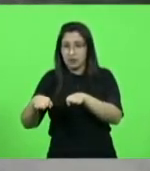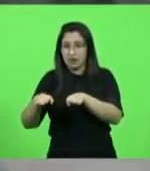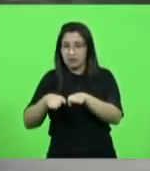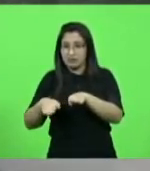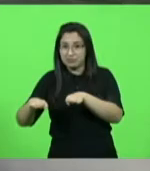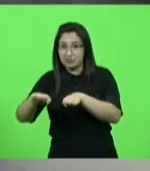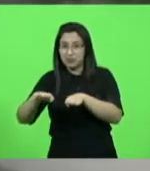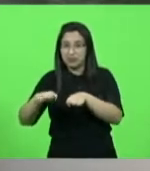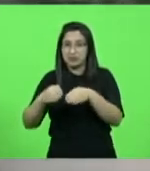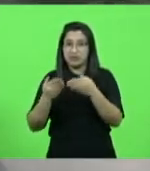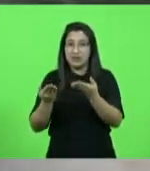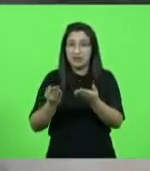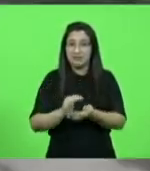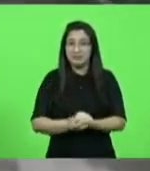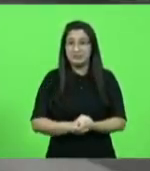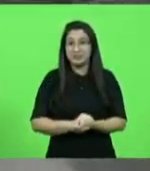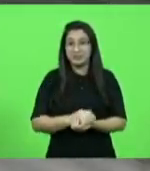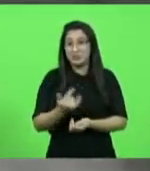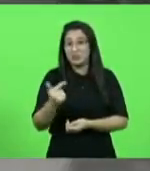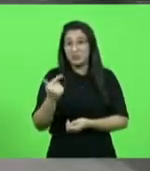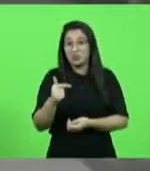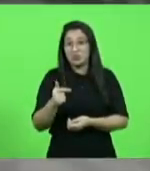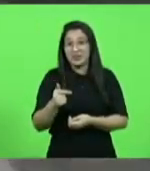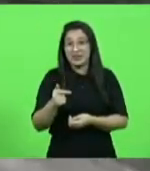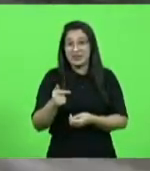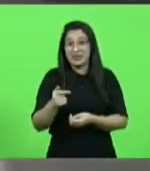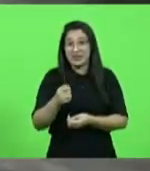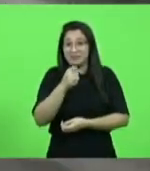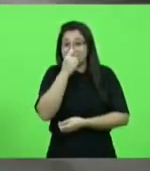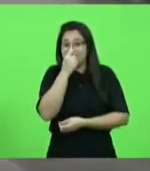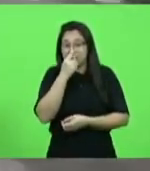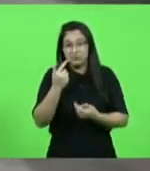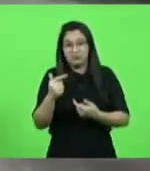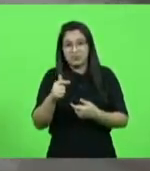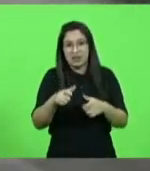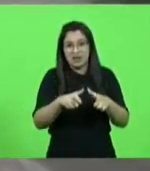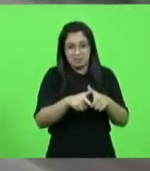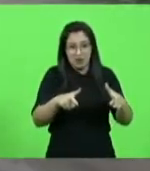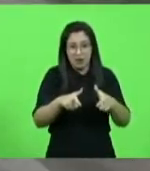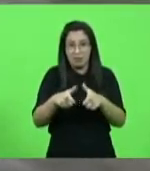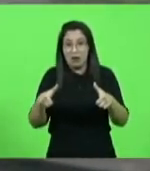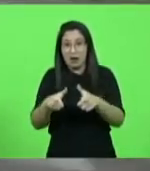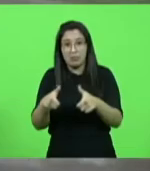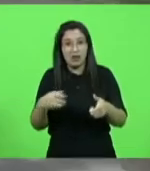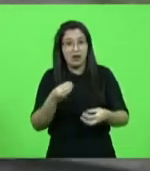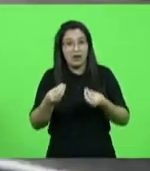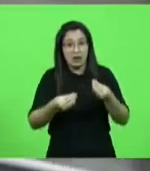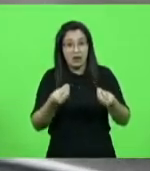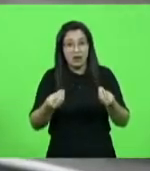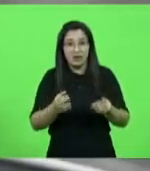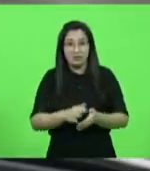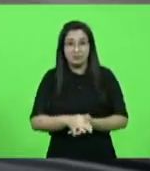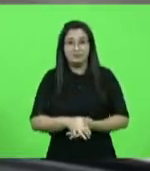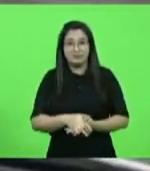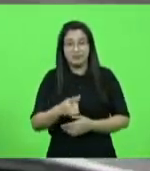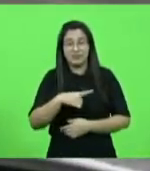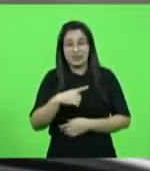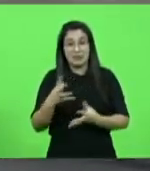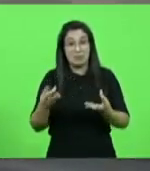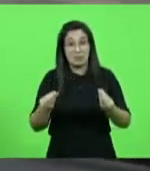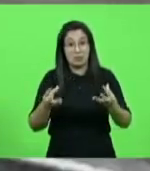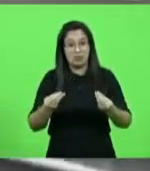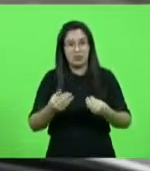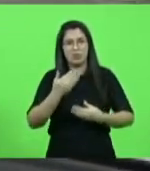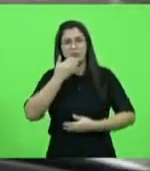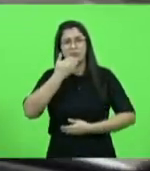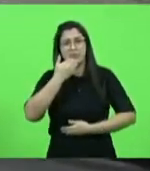só para ter ideia que não tem mais espaço para tanto buraco. Então, com certeza, deputado Lima, é um apelo que faço, é o momento